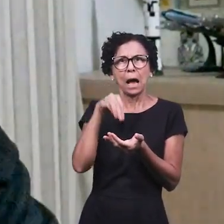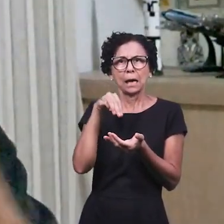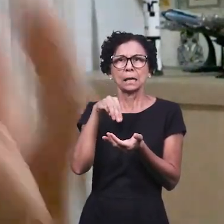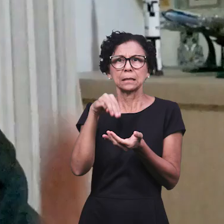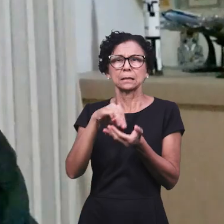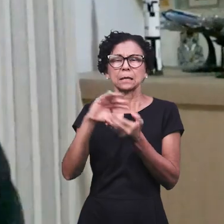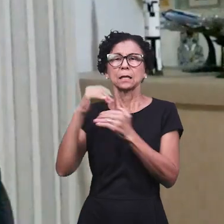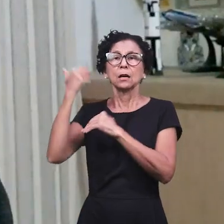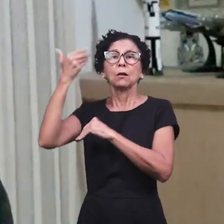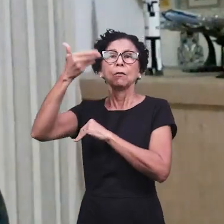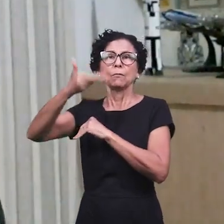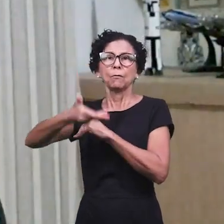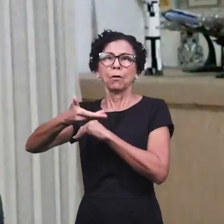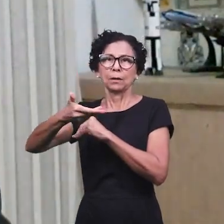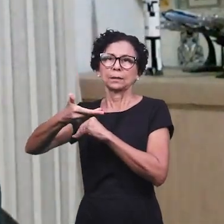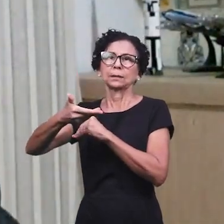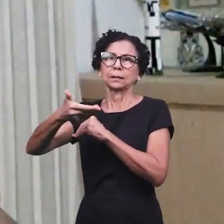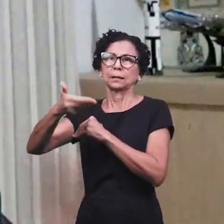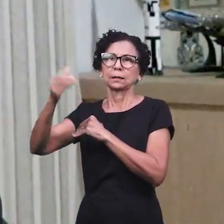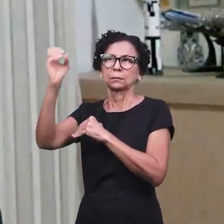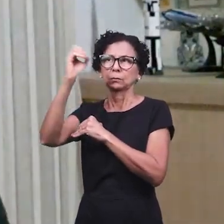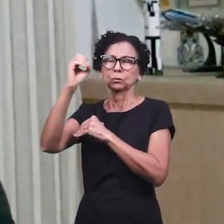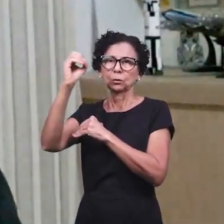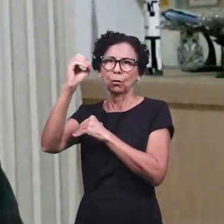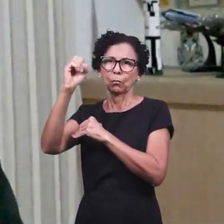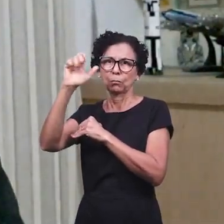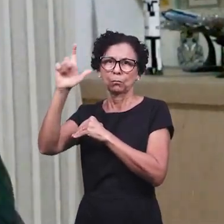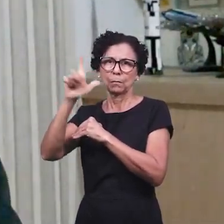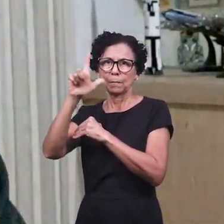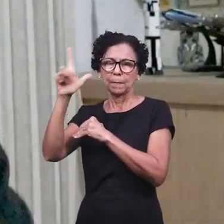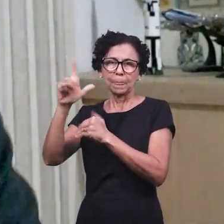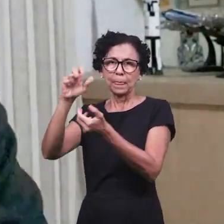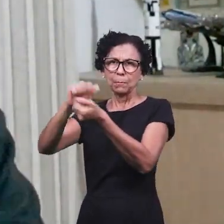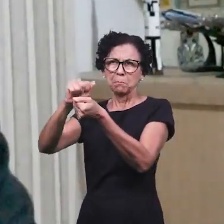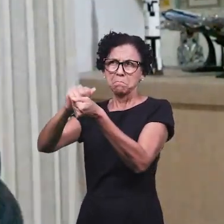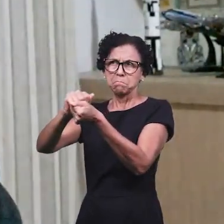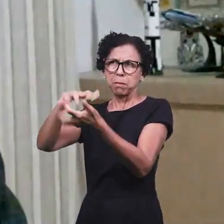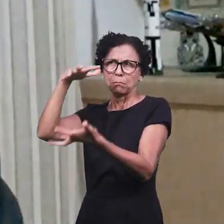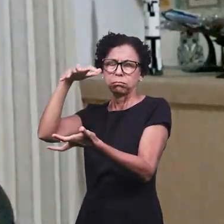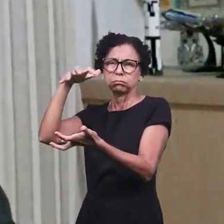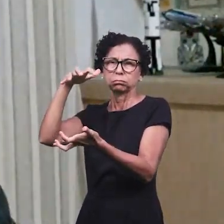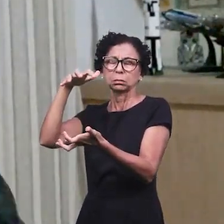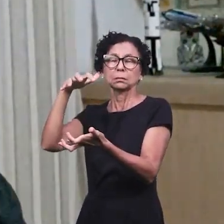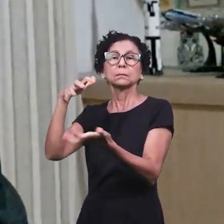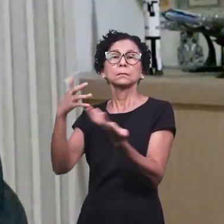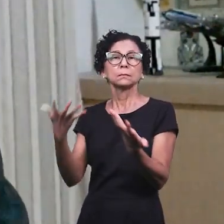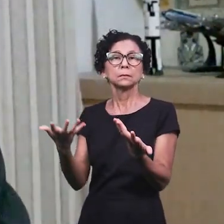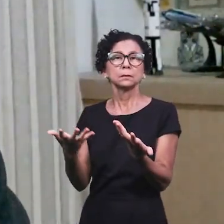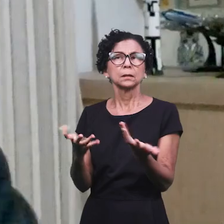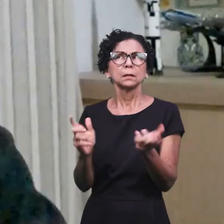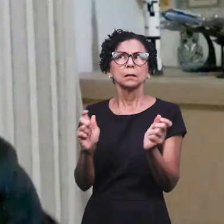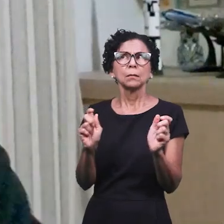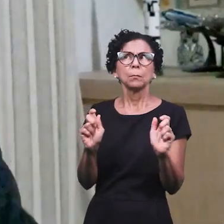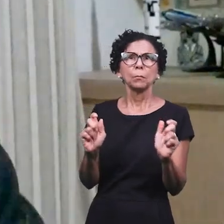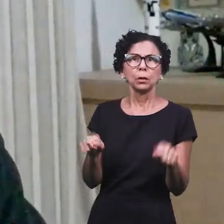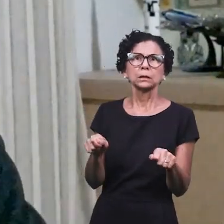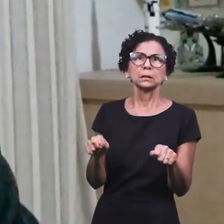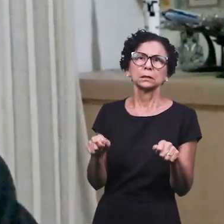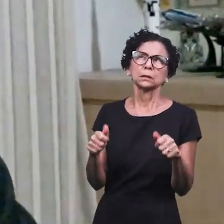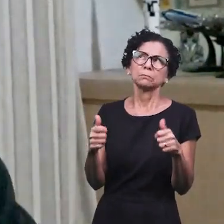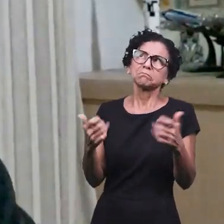da corona, a massa coronal, que é a parte mais externa ali do Sol. Essas explosões